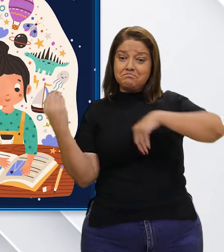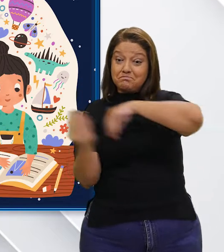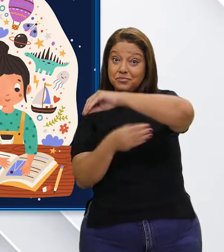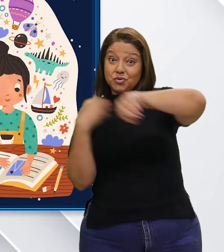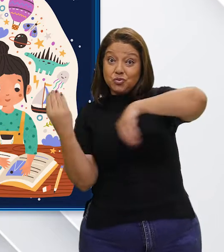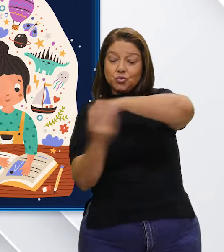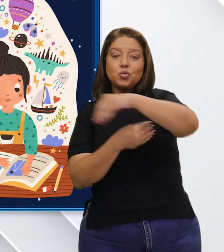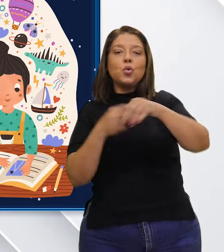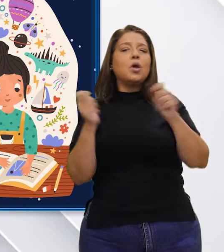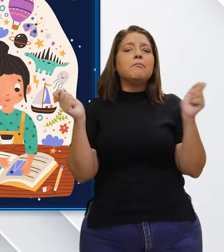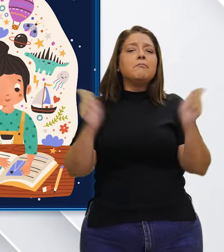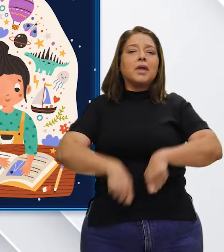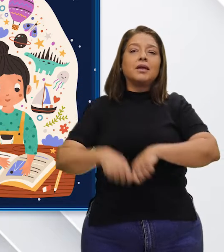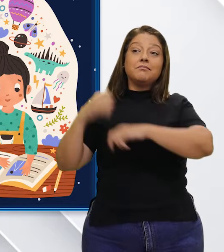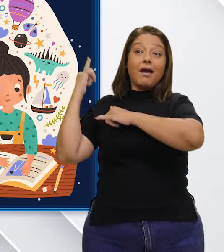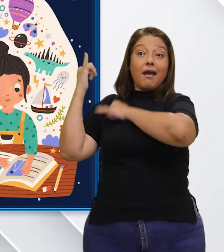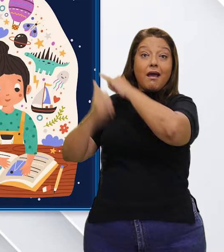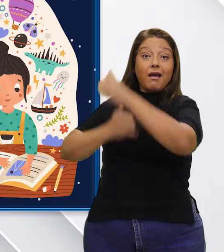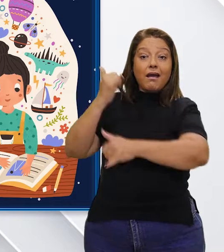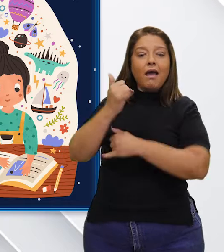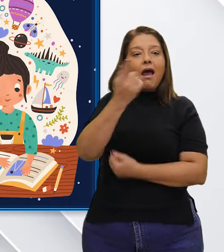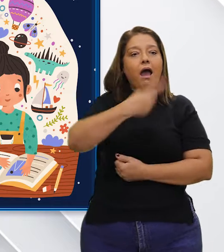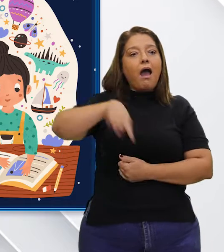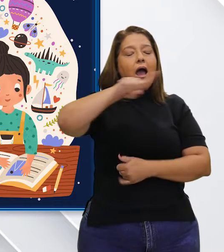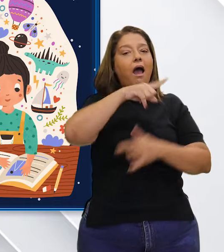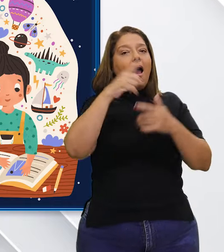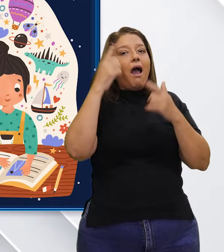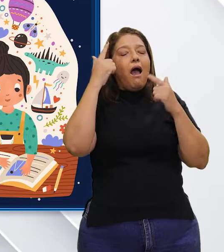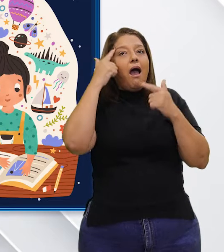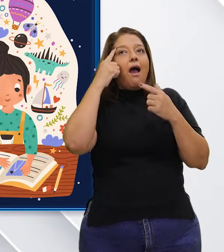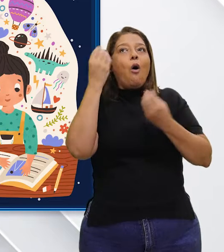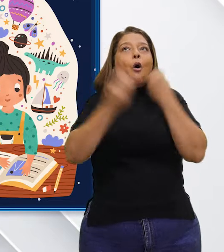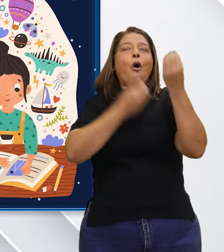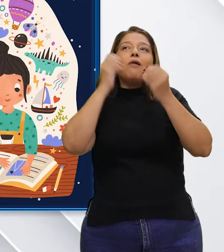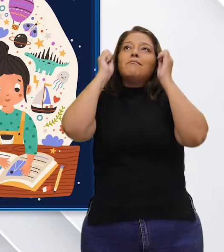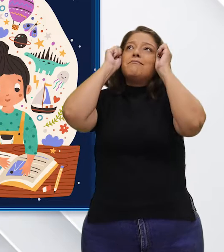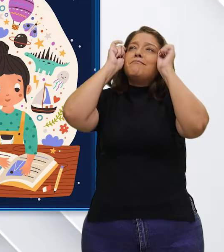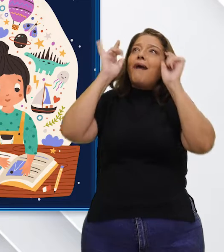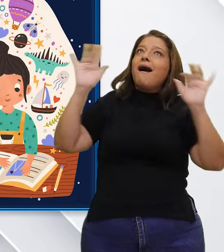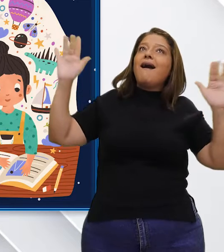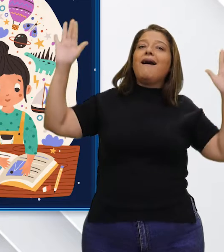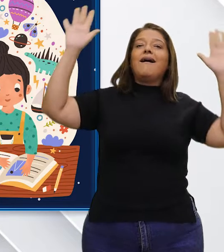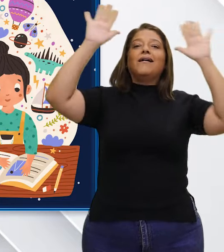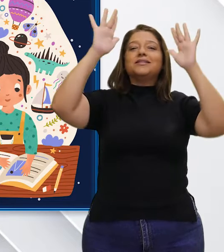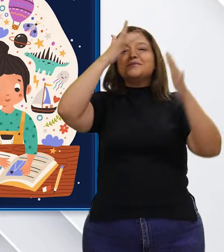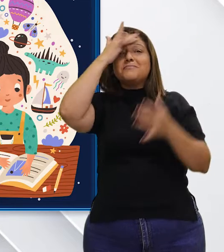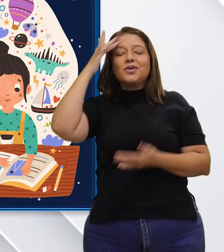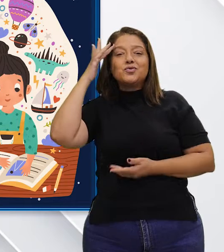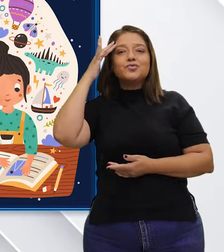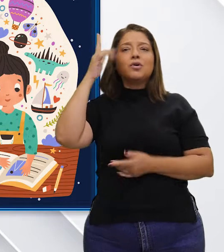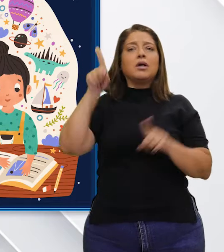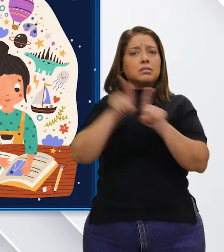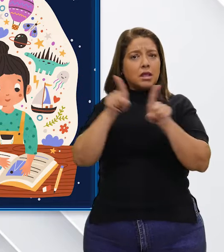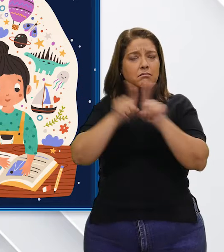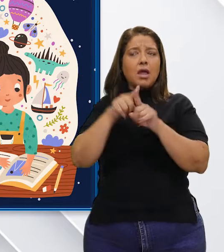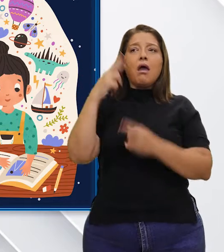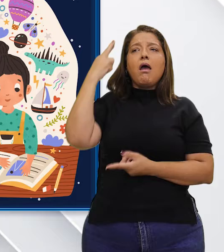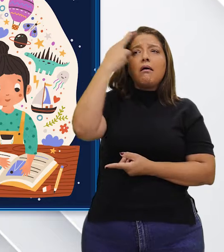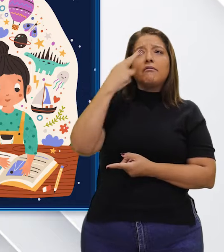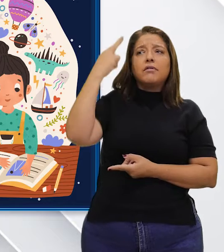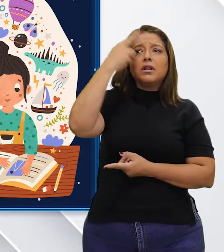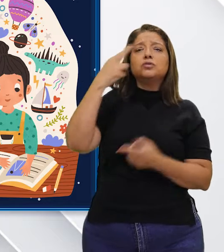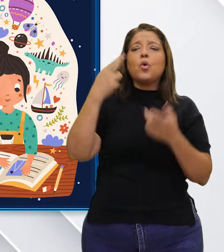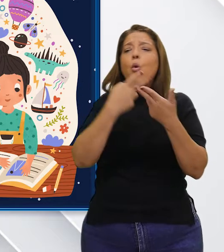Essa mistura permite que as lendas despertem a imaginação do público, levando-os a